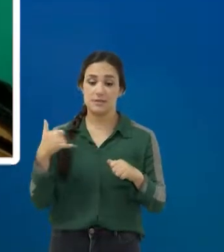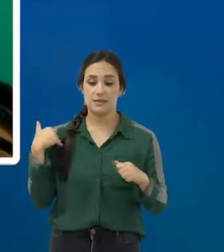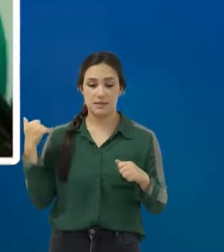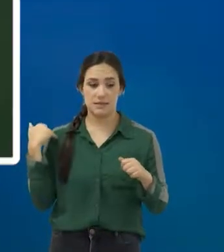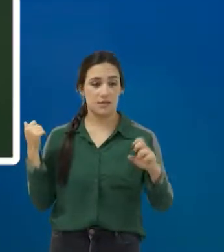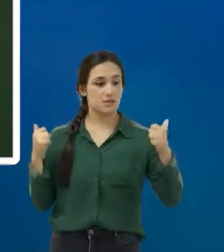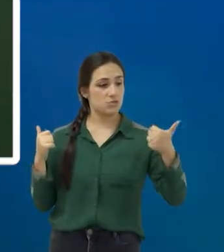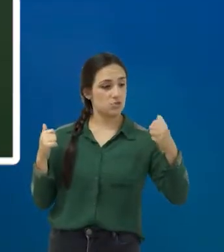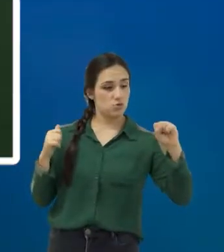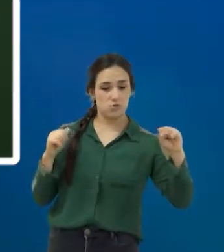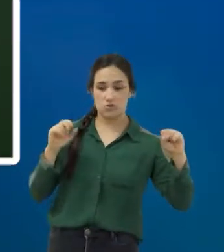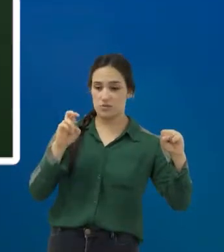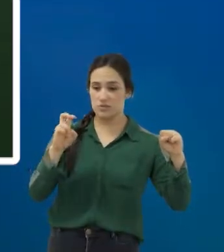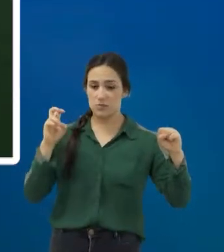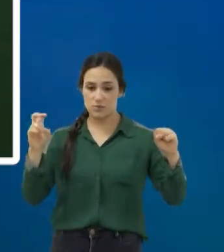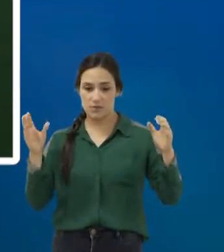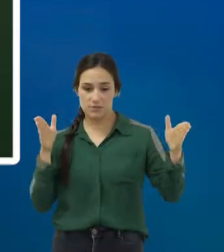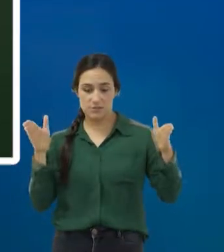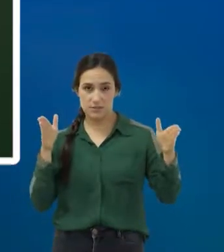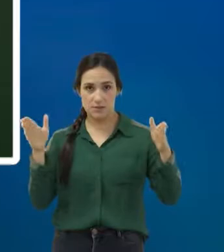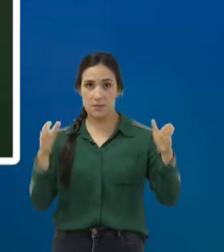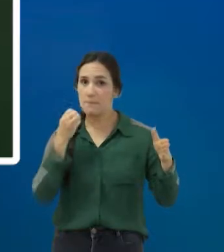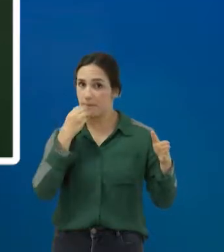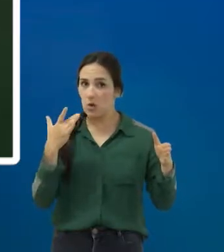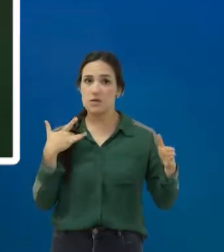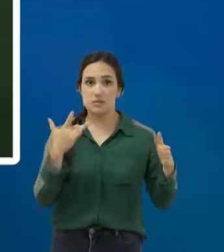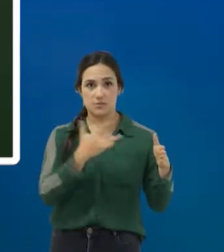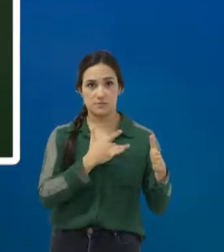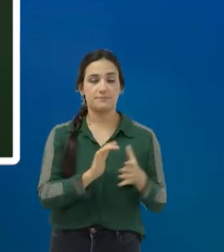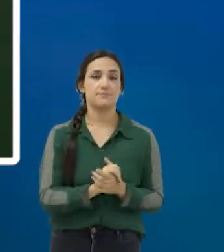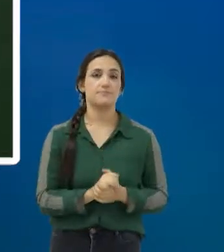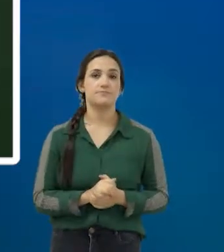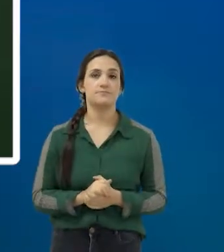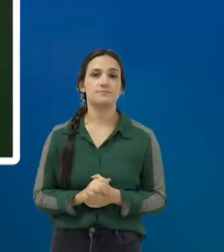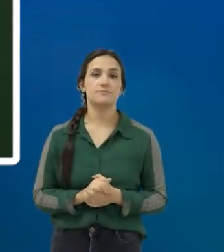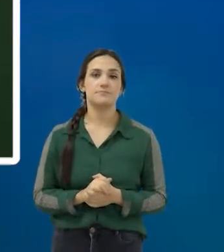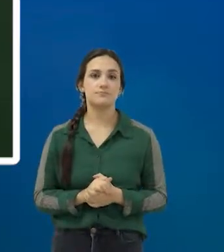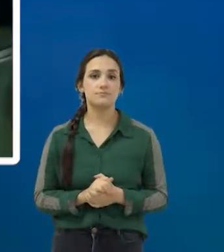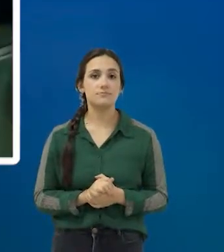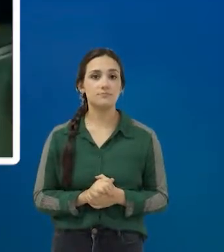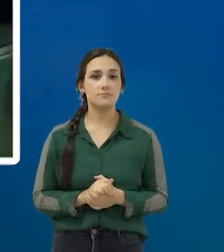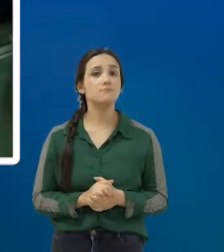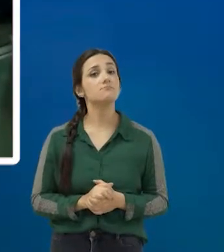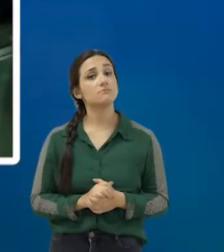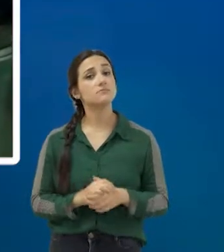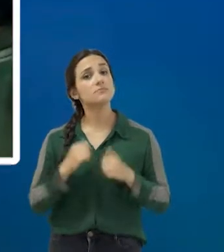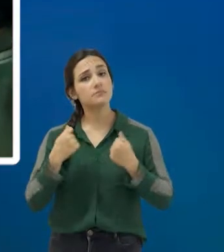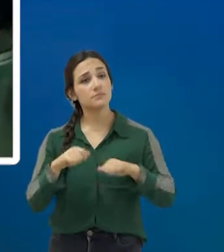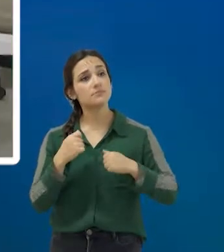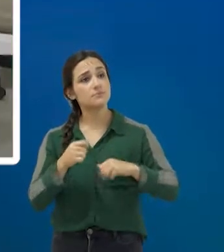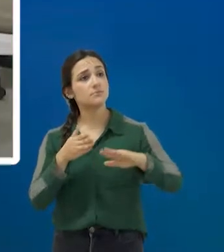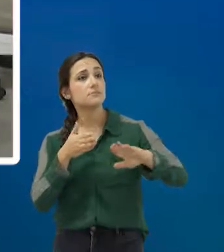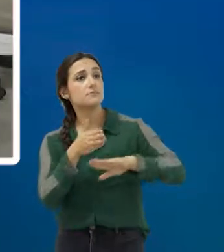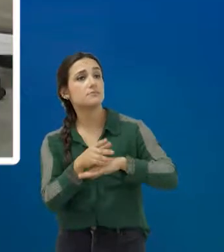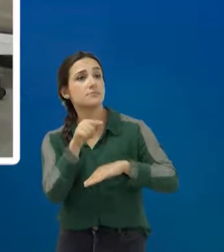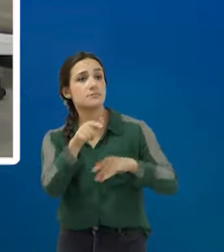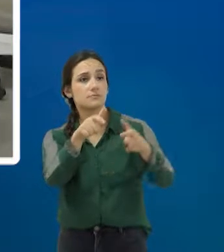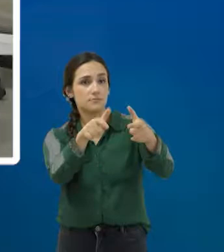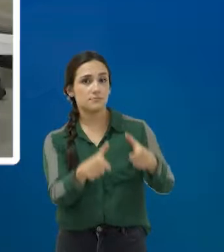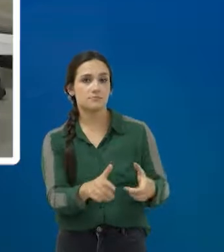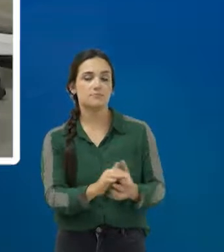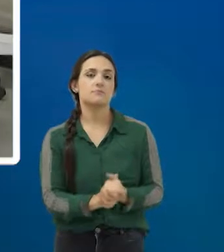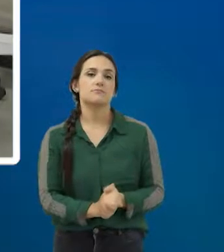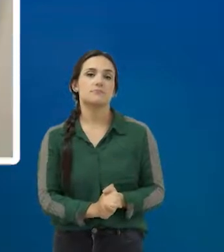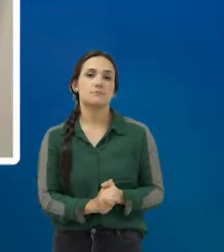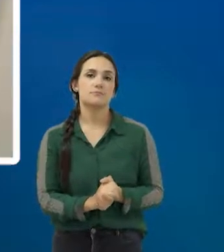e 55 anos, estar com boa saúde, né? E comparecer em uma unidade nossa. Lá é